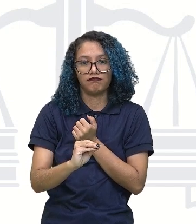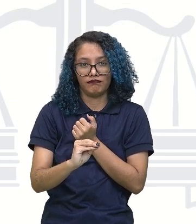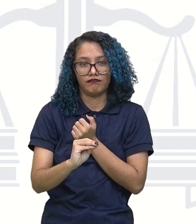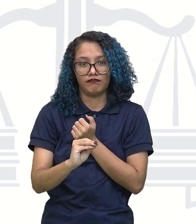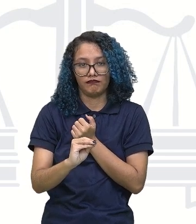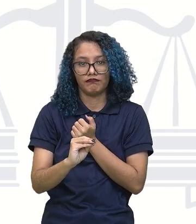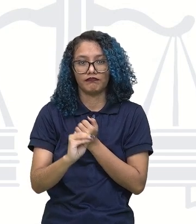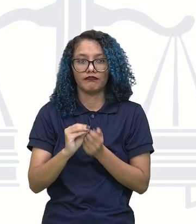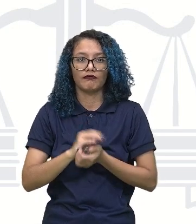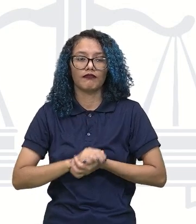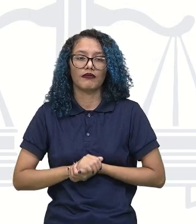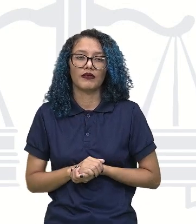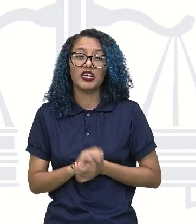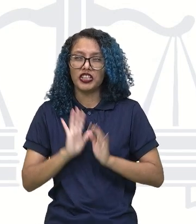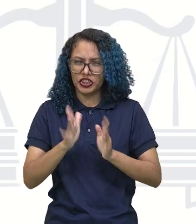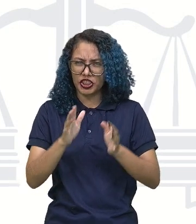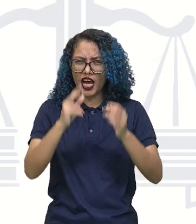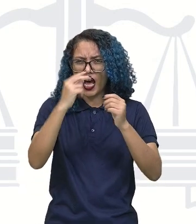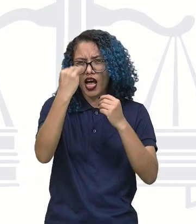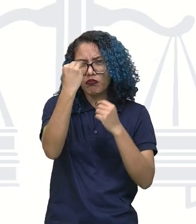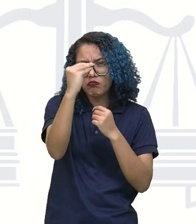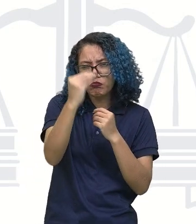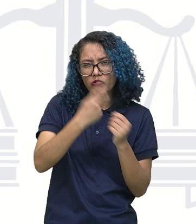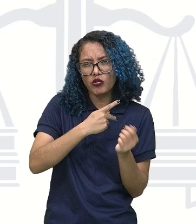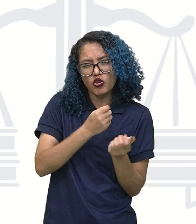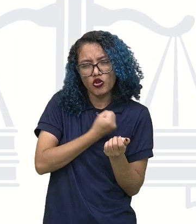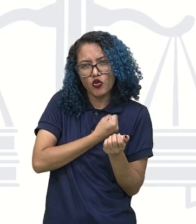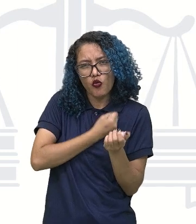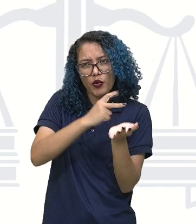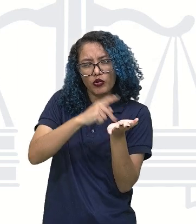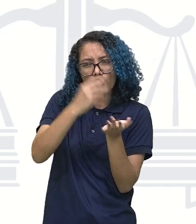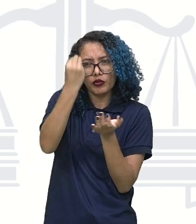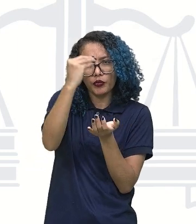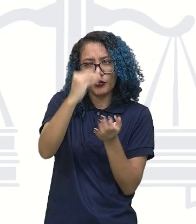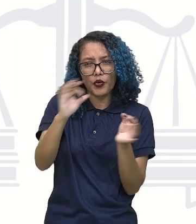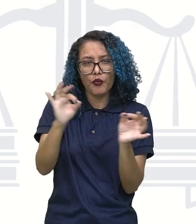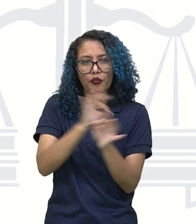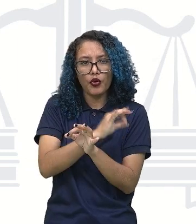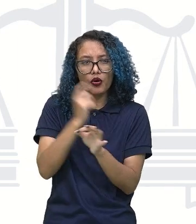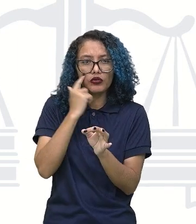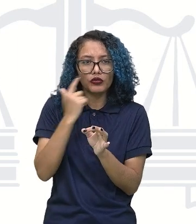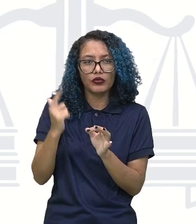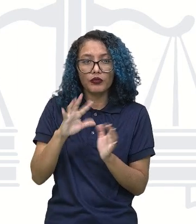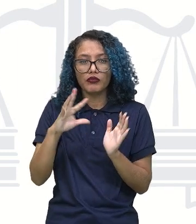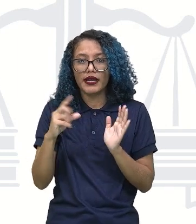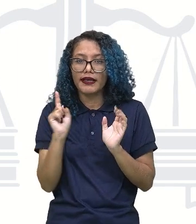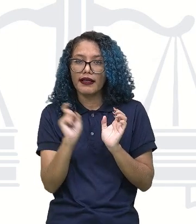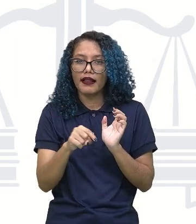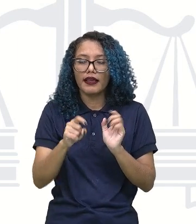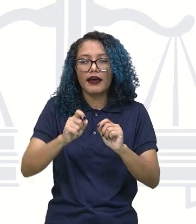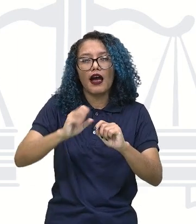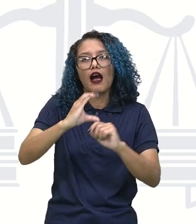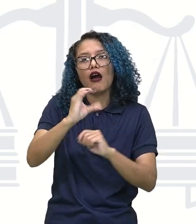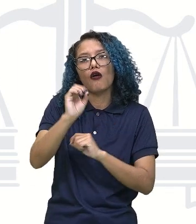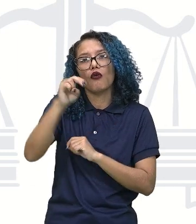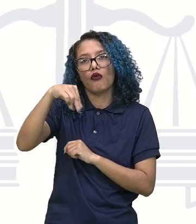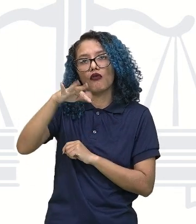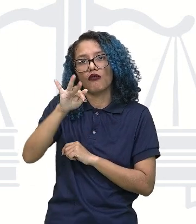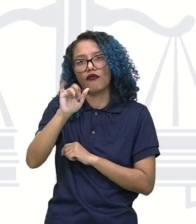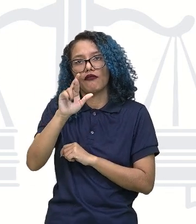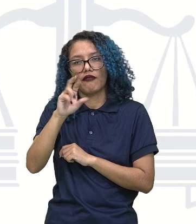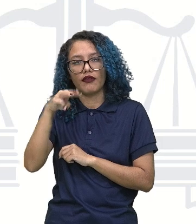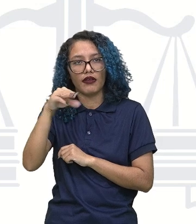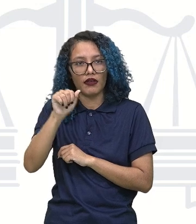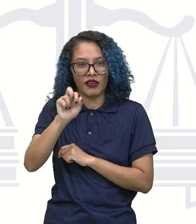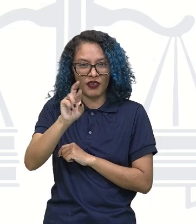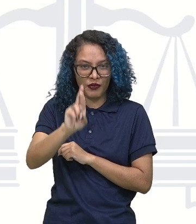certo? Preenche as notas na coluna marcada, que é essa coluna já marcadinha de vermelho. O sistema está preparado, olha só,